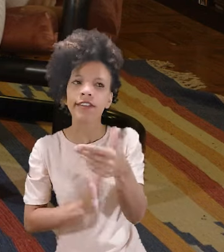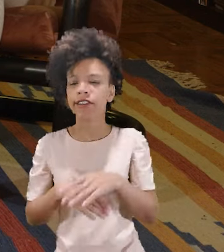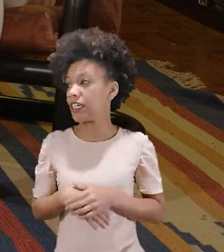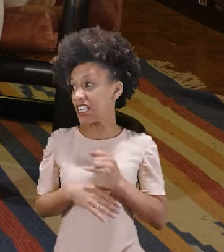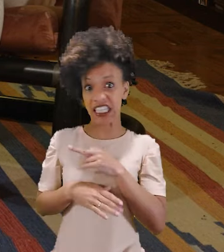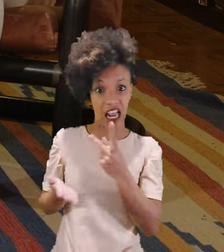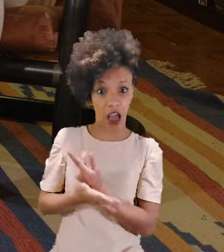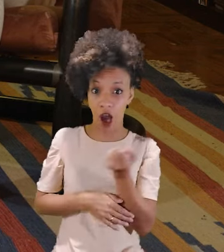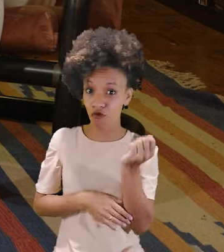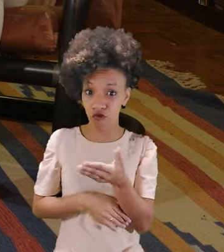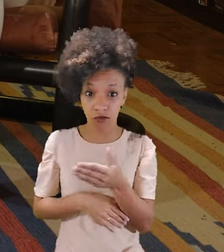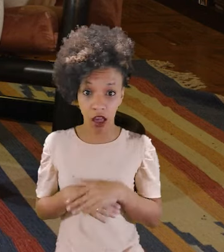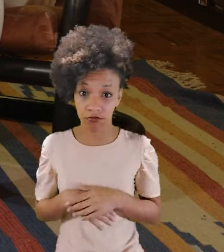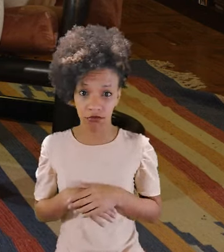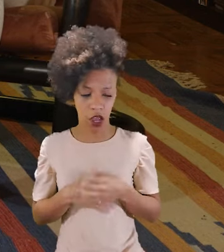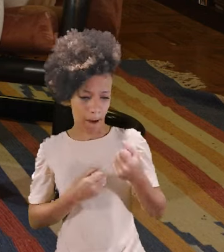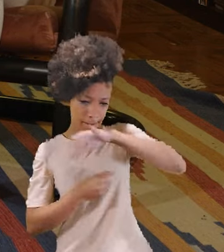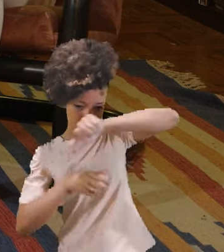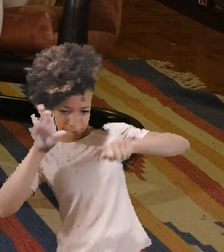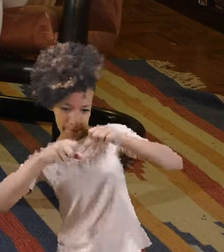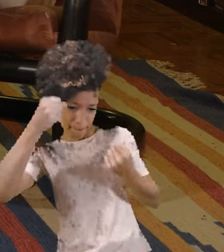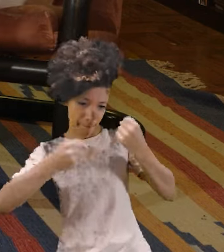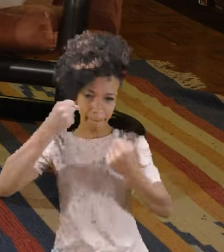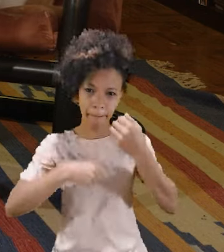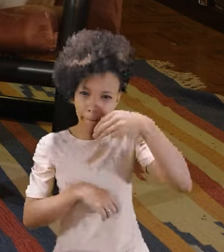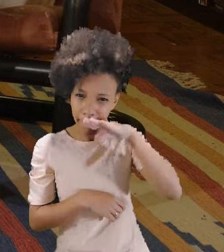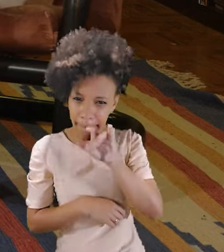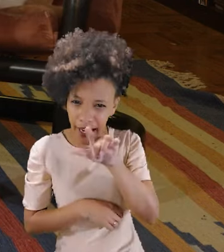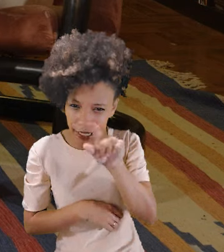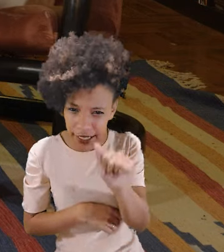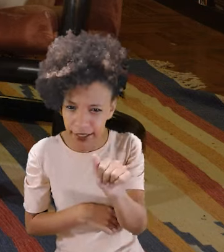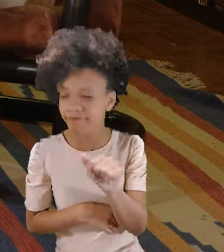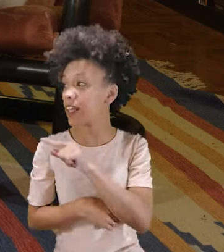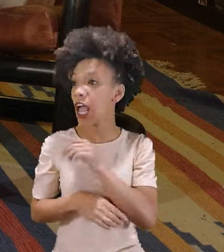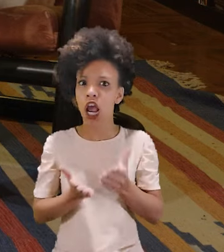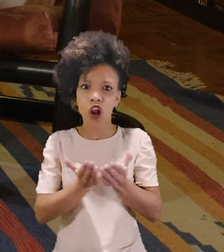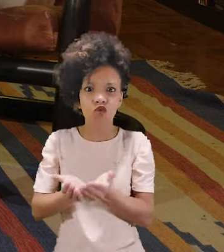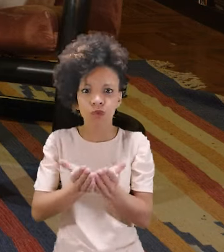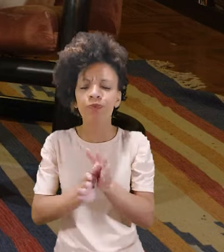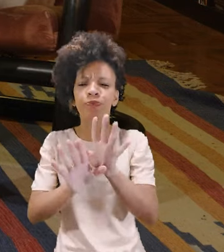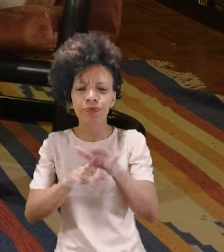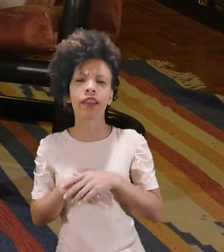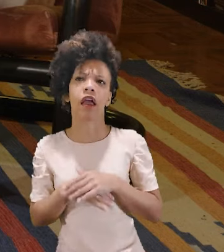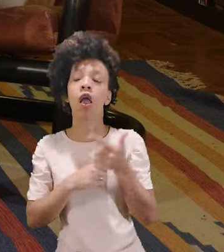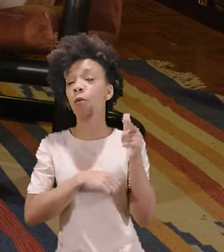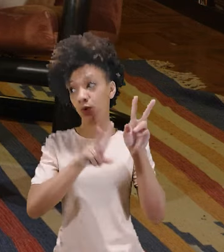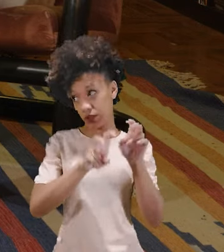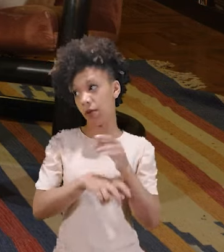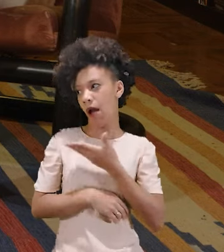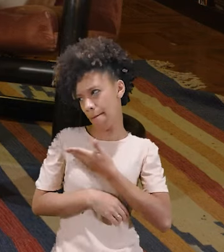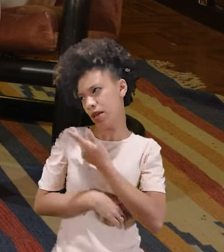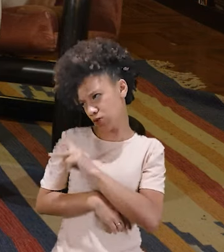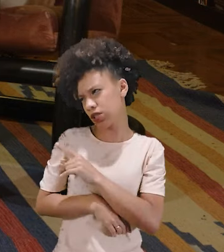fudeu né fudeu deu a Lisinha também cara piloto navio eu quero ainda pegar que é um